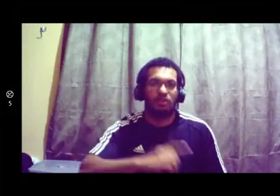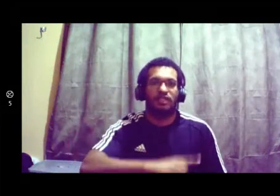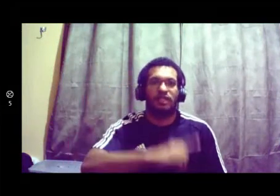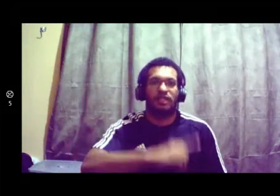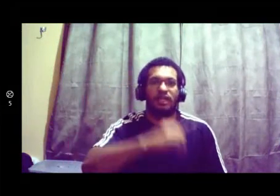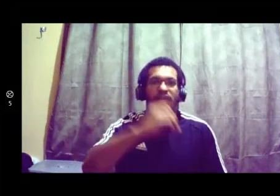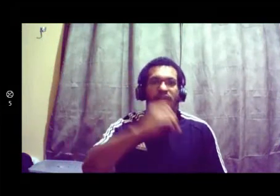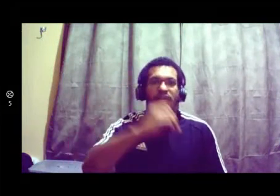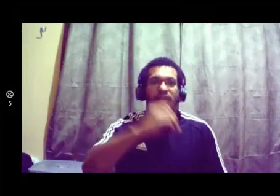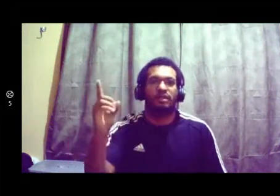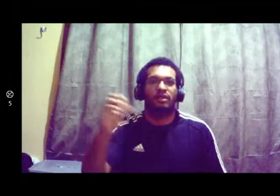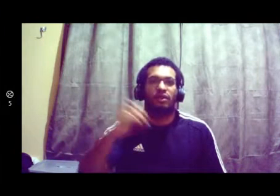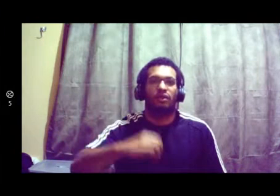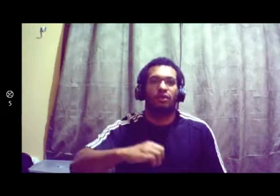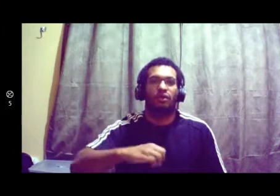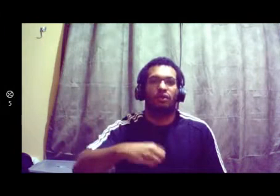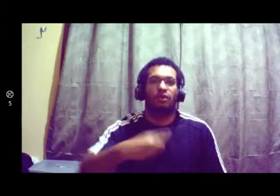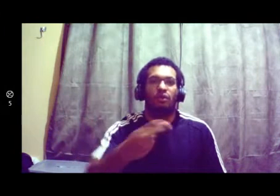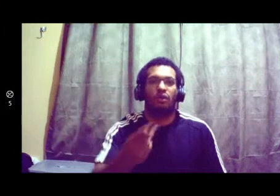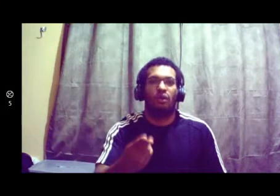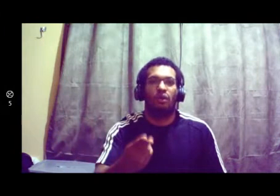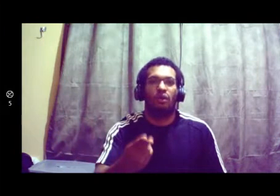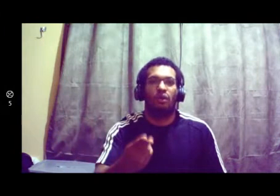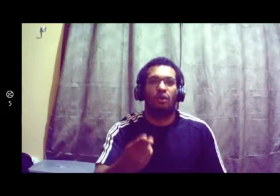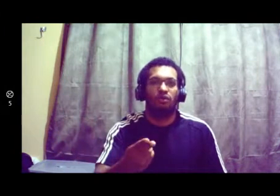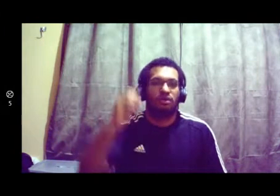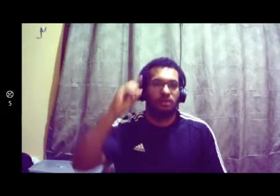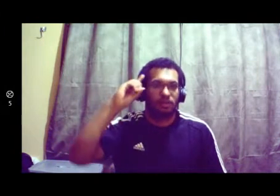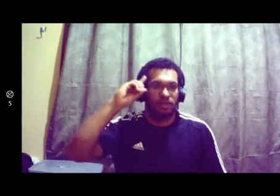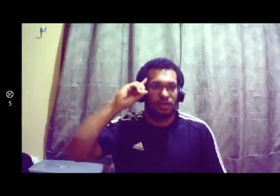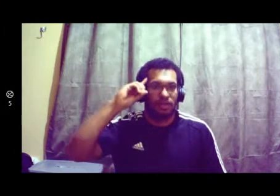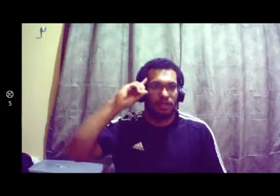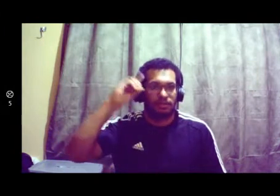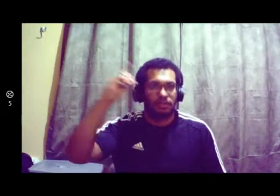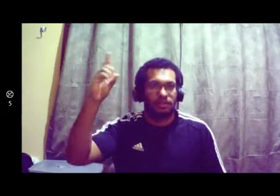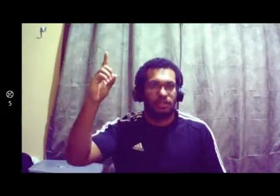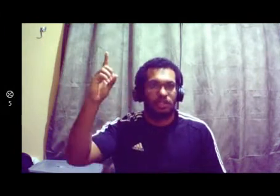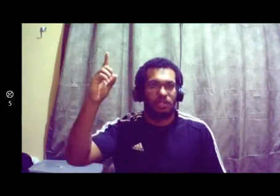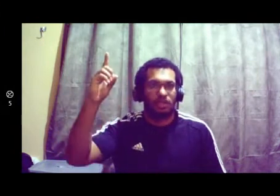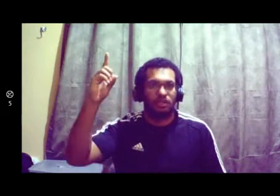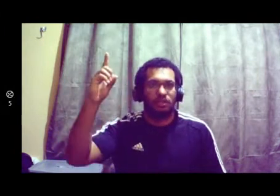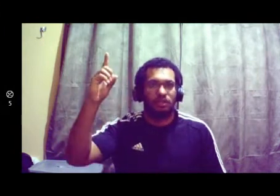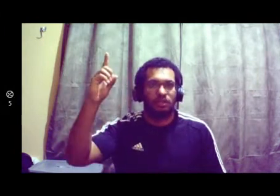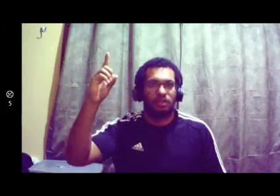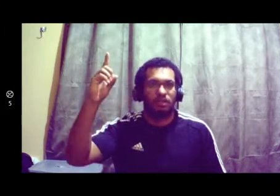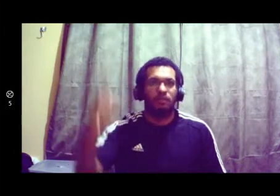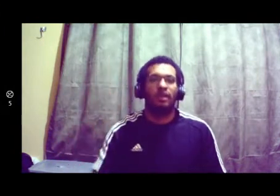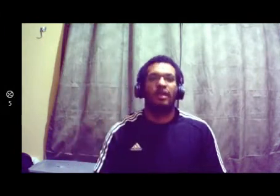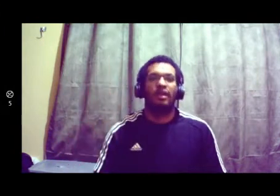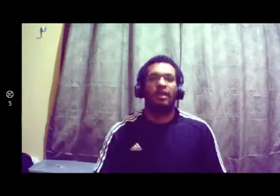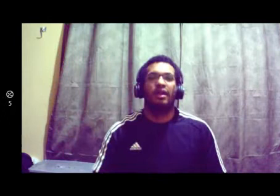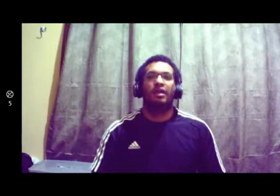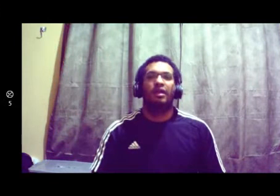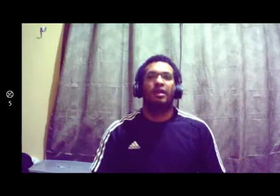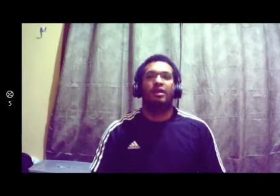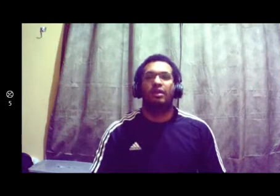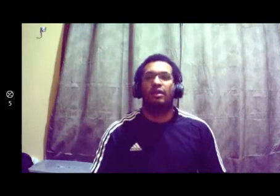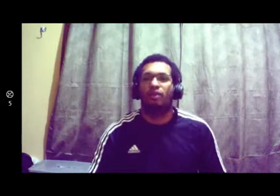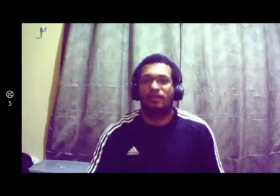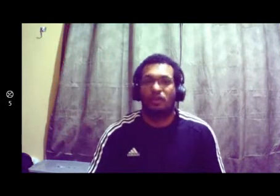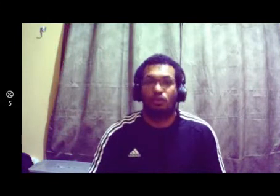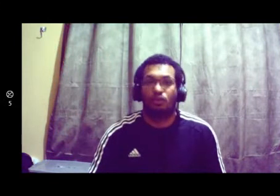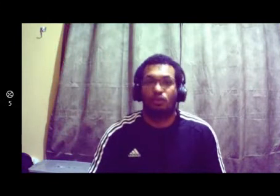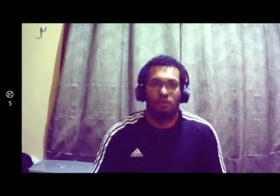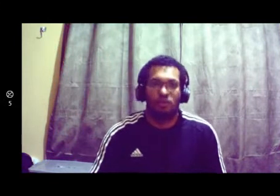a gente pode fazer assim ou assim, dia. Tá bom? No